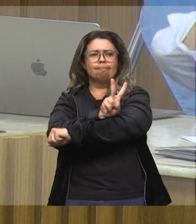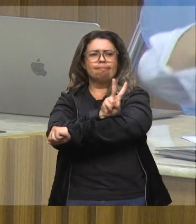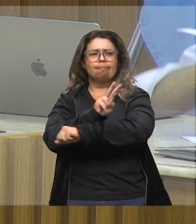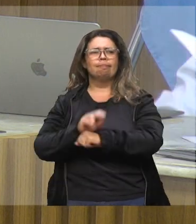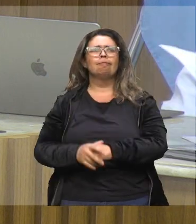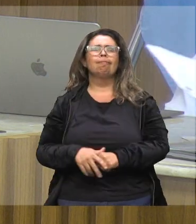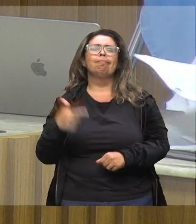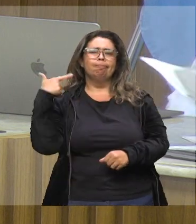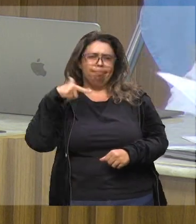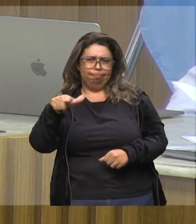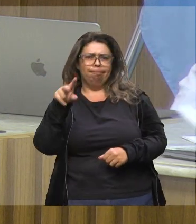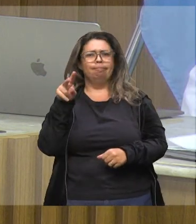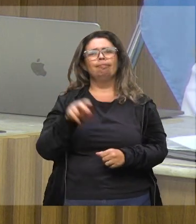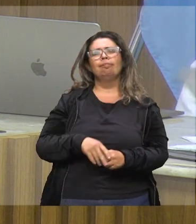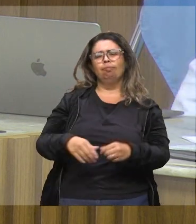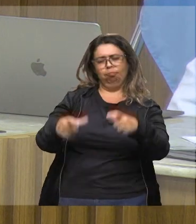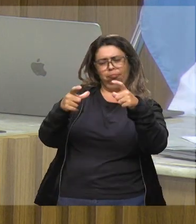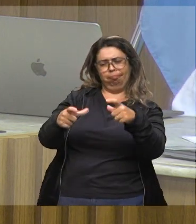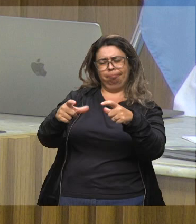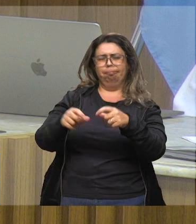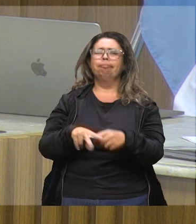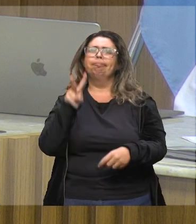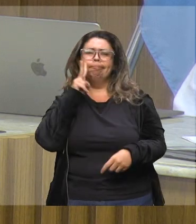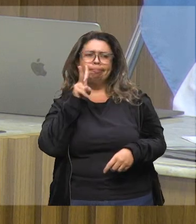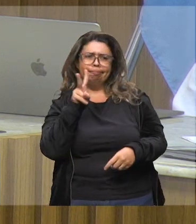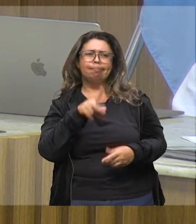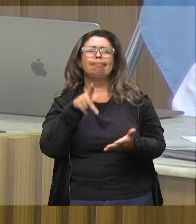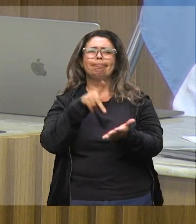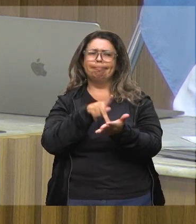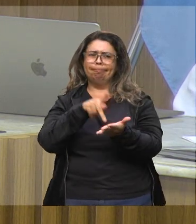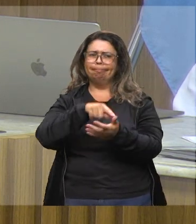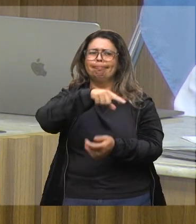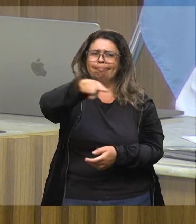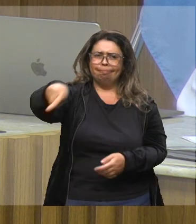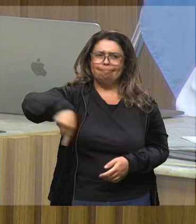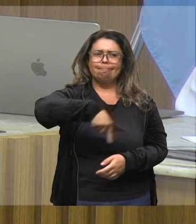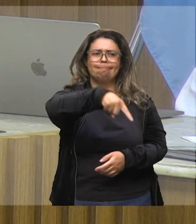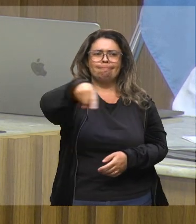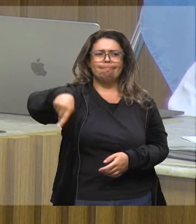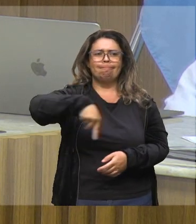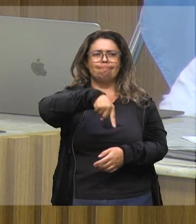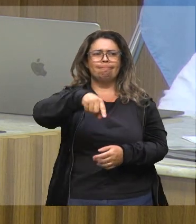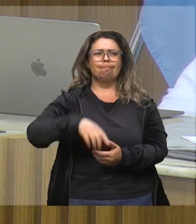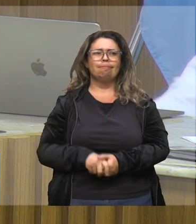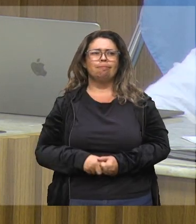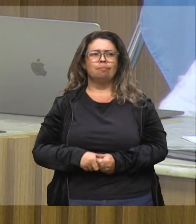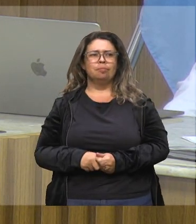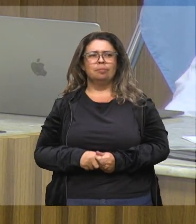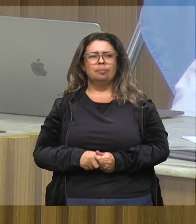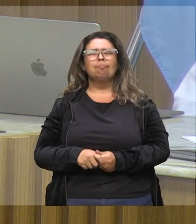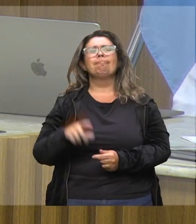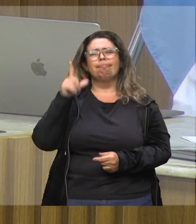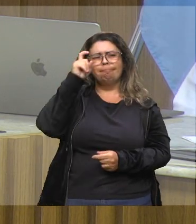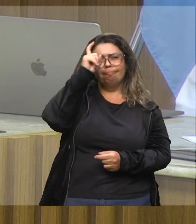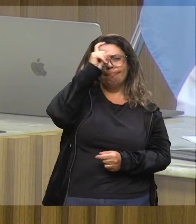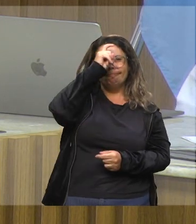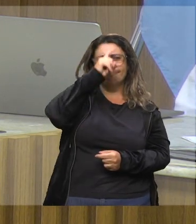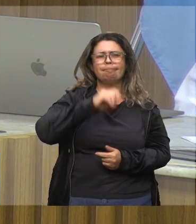Eu estive nos locais que foram mencionados e realmente as rotatórias ali, uma está bem mais complicada que a